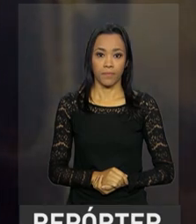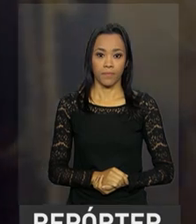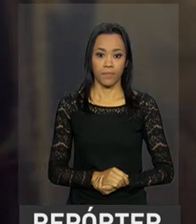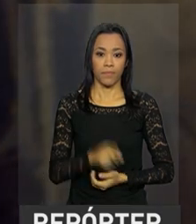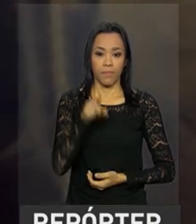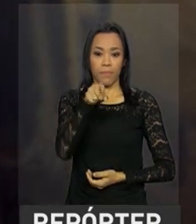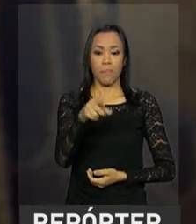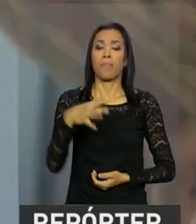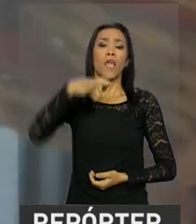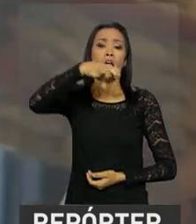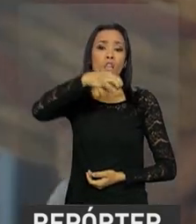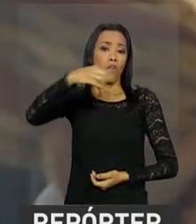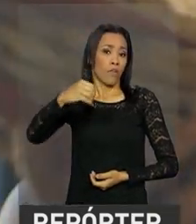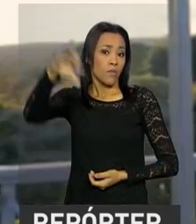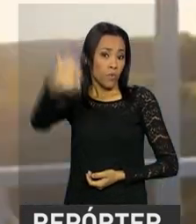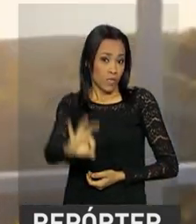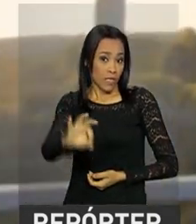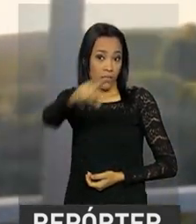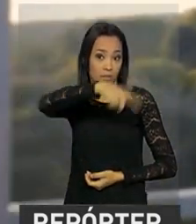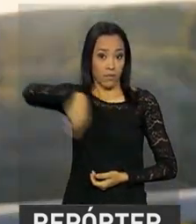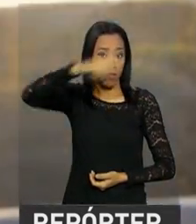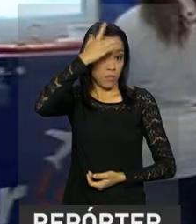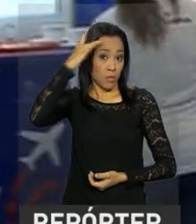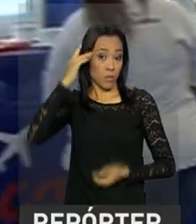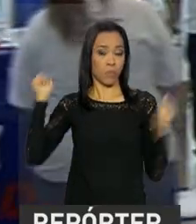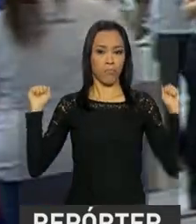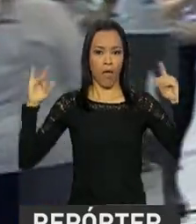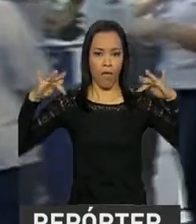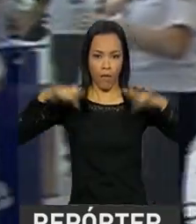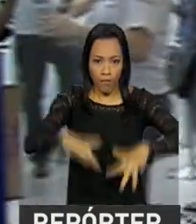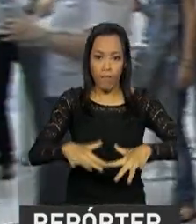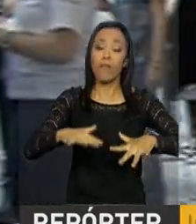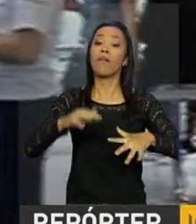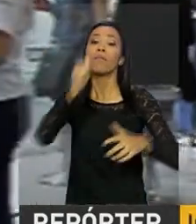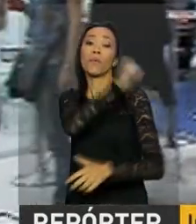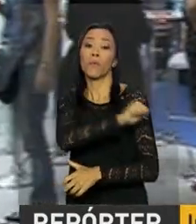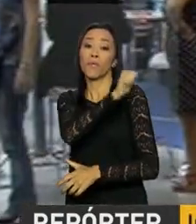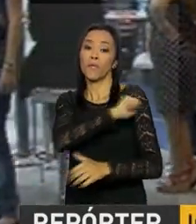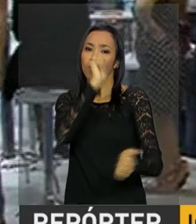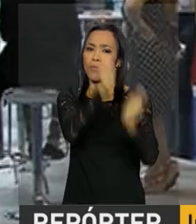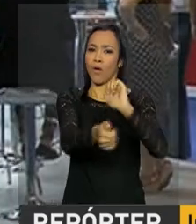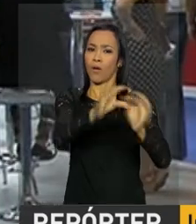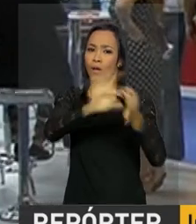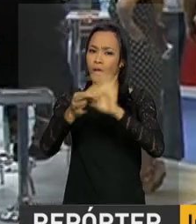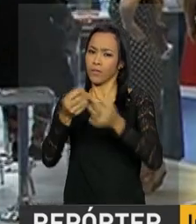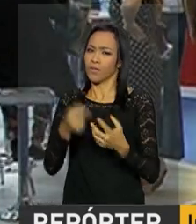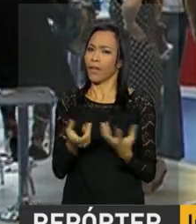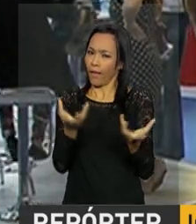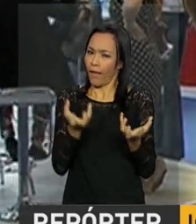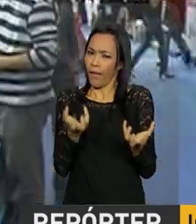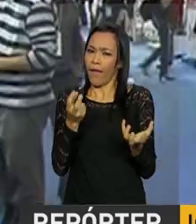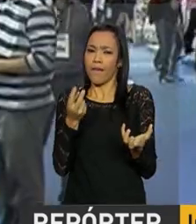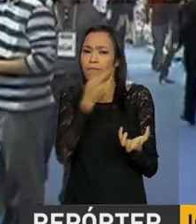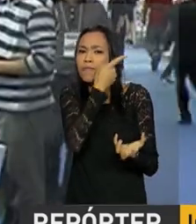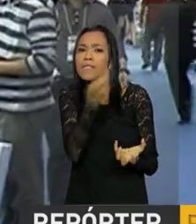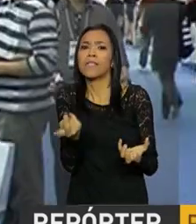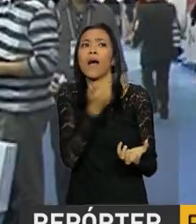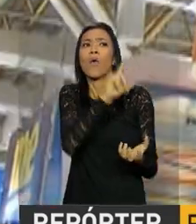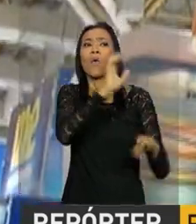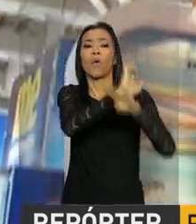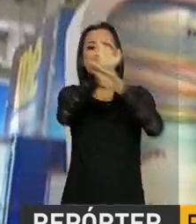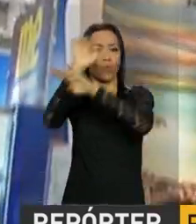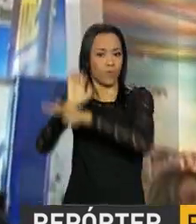2016. Cerca de 90% dos viajantes que foram aos eventos esportivos pretendem visitar outros lugares do